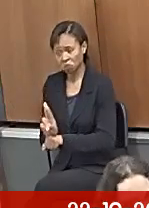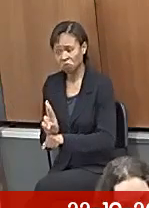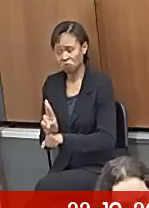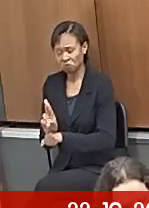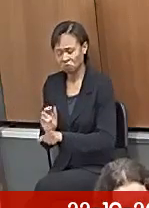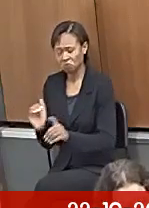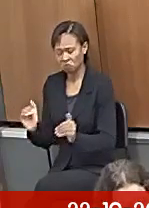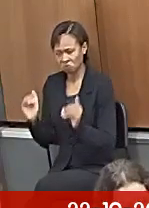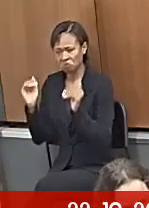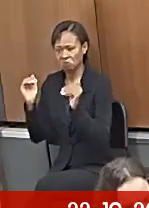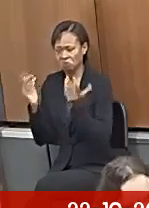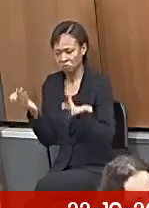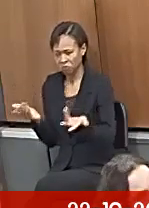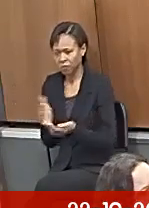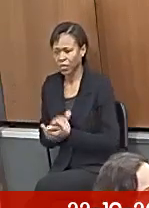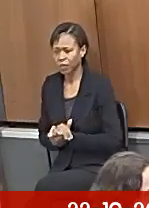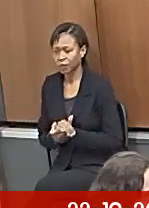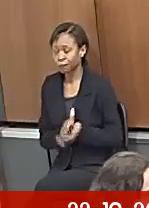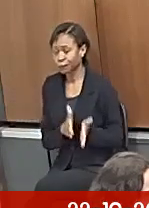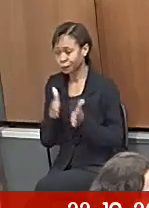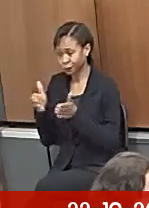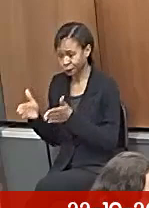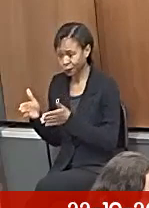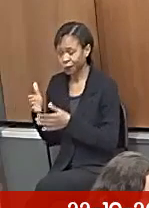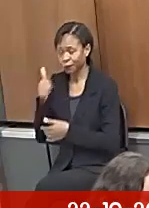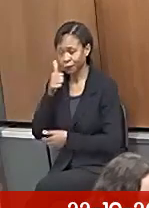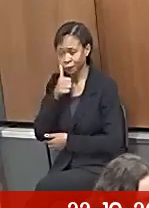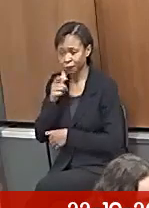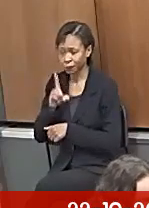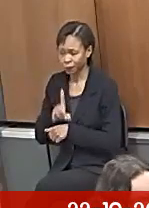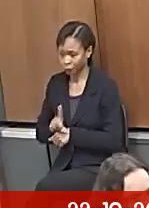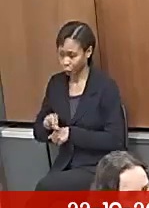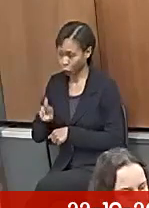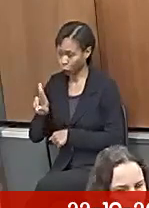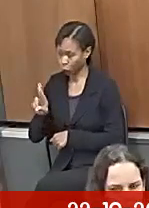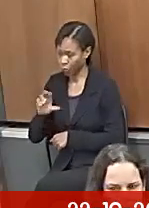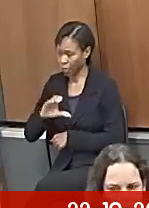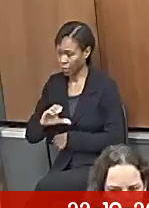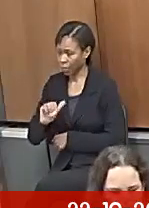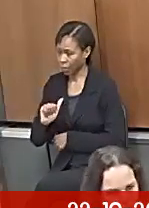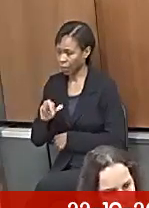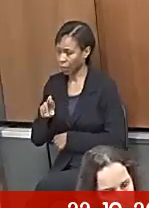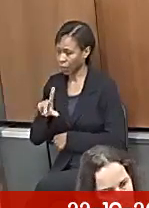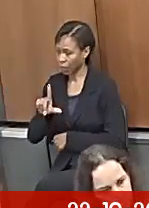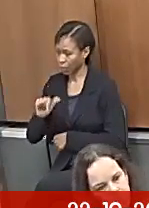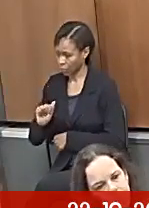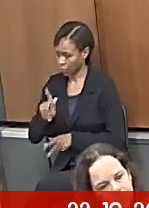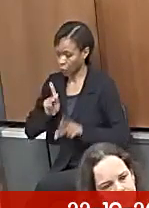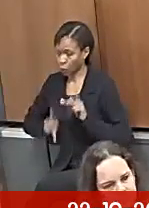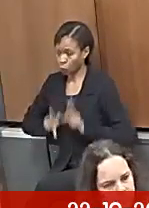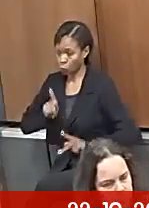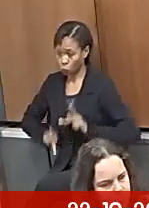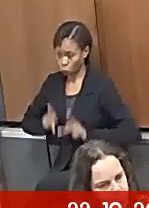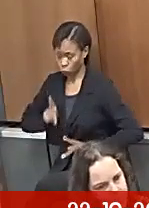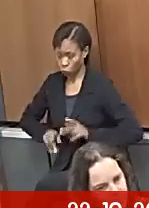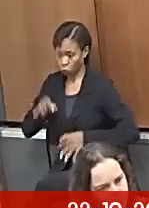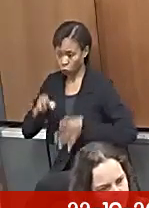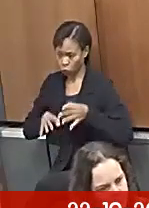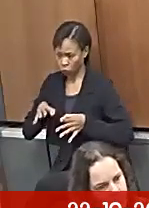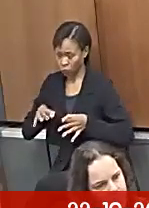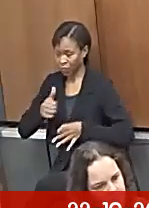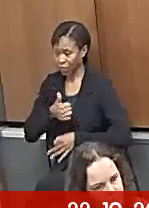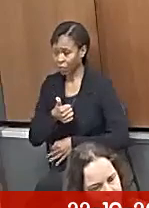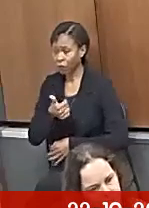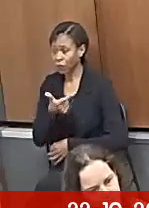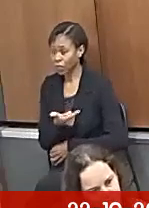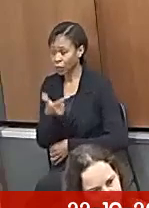maestria. Vou passar, então, para a doutora Carla Maria de Carvalho, que é promotora de justiça da 25ª Promotoria